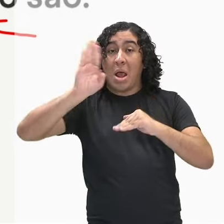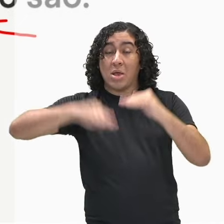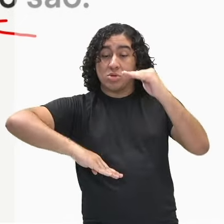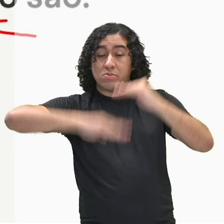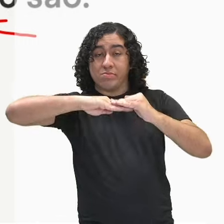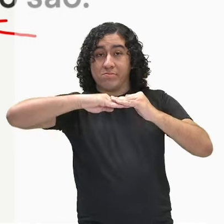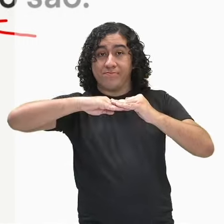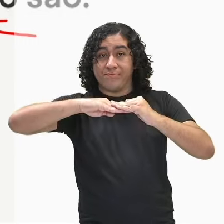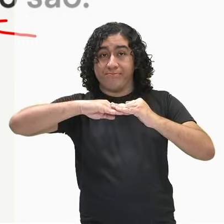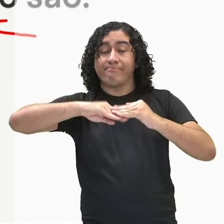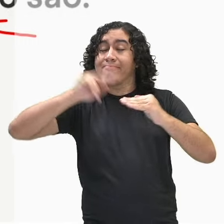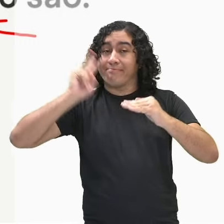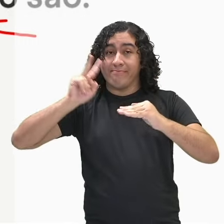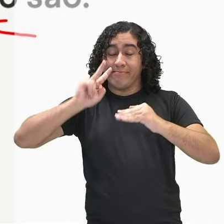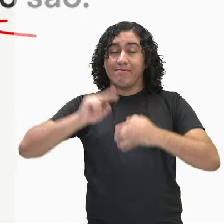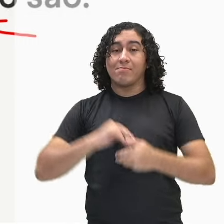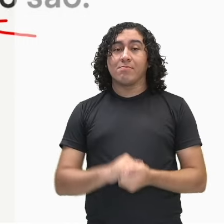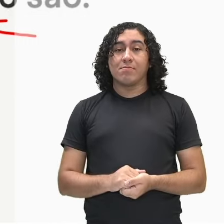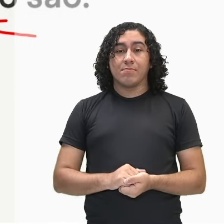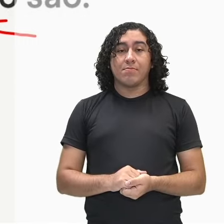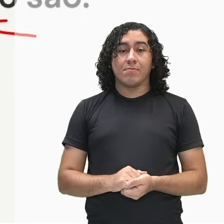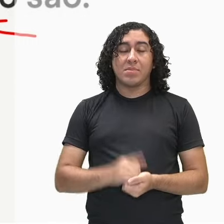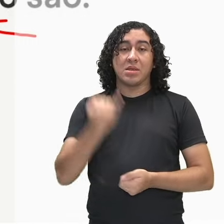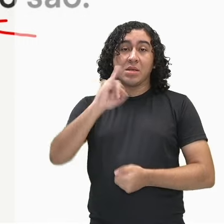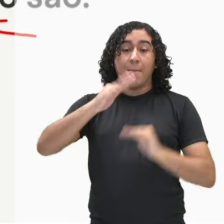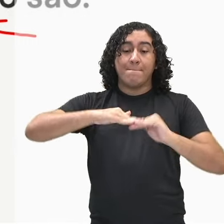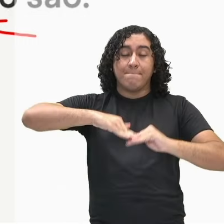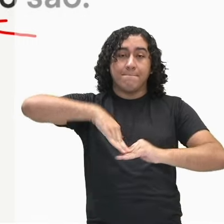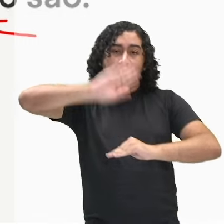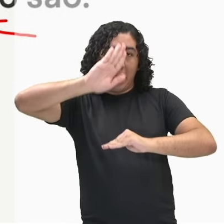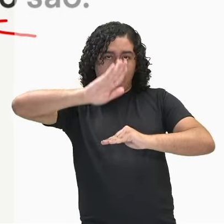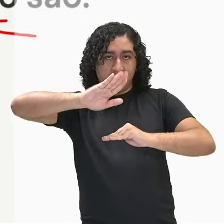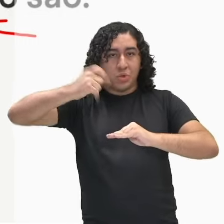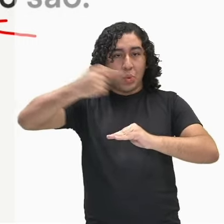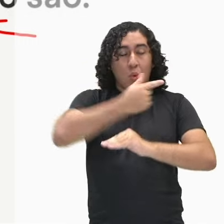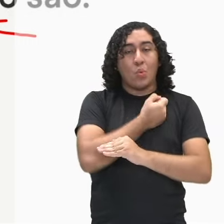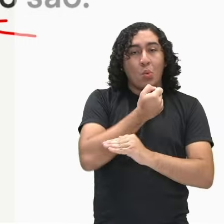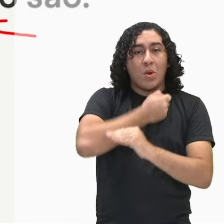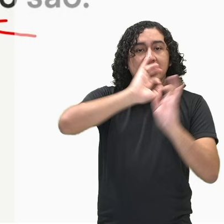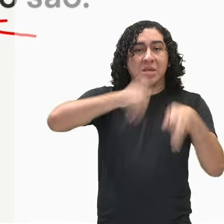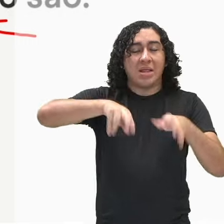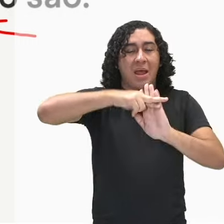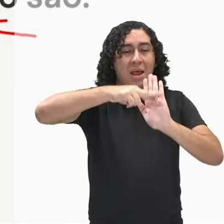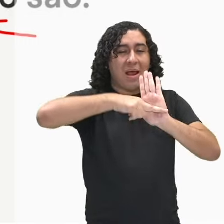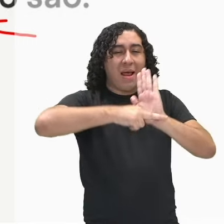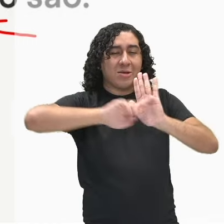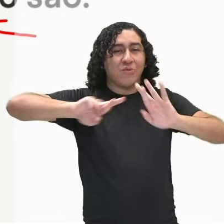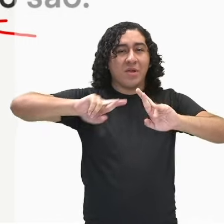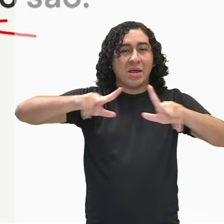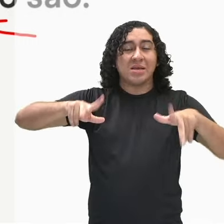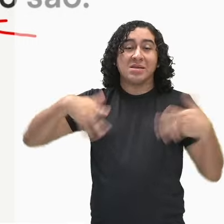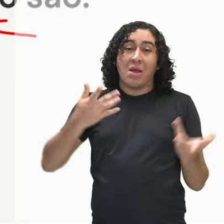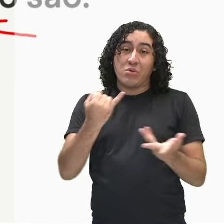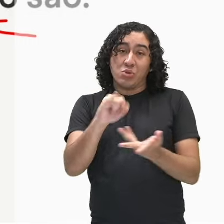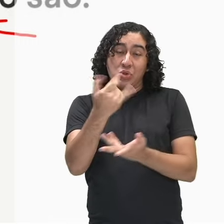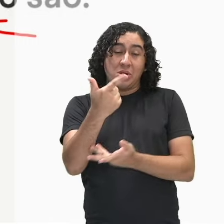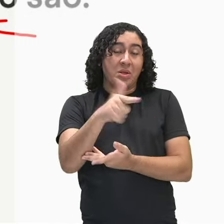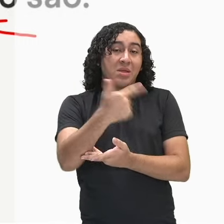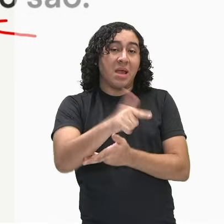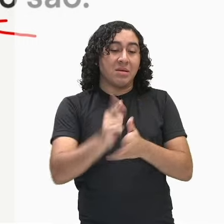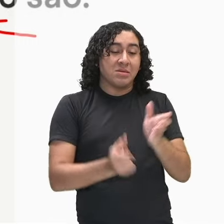colocar, tá? Se ele colocou mais do que era para colocar e não está falando que teve um aquecimento